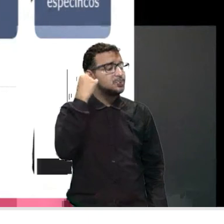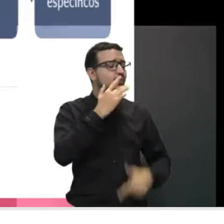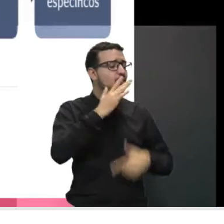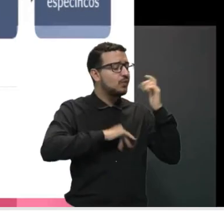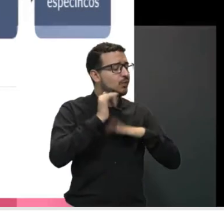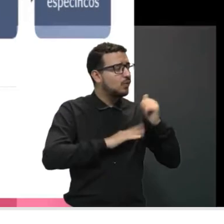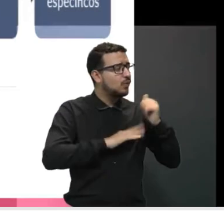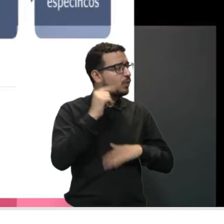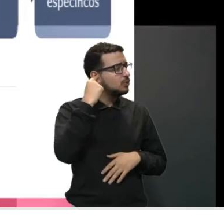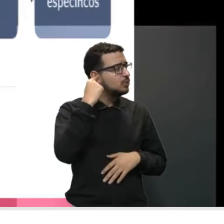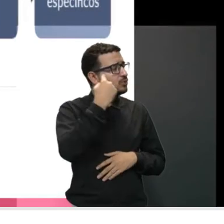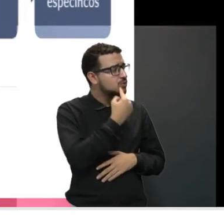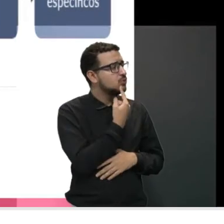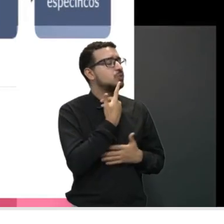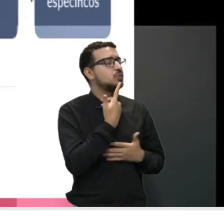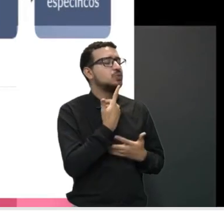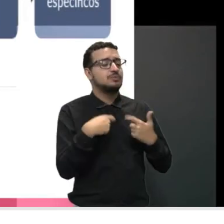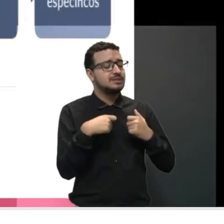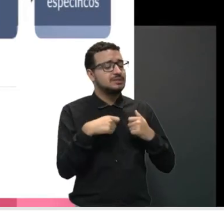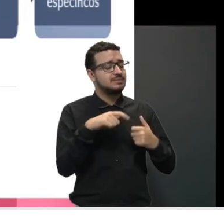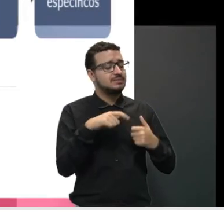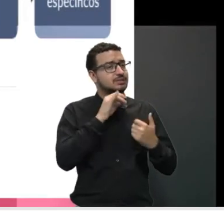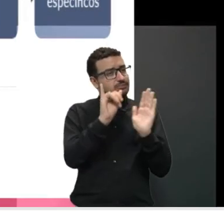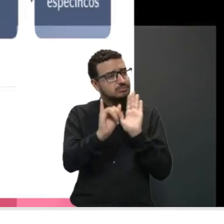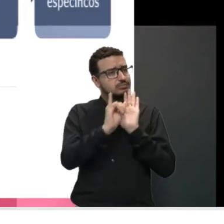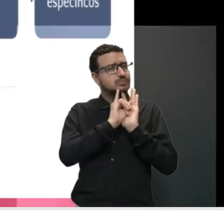ele, né? Ele realmente